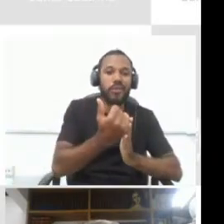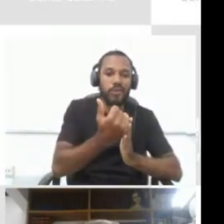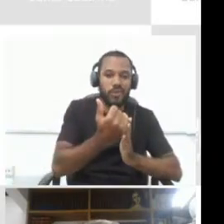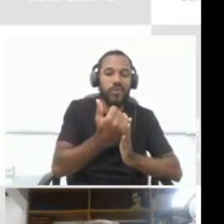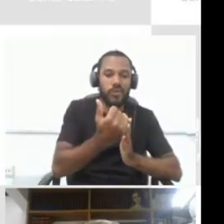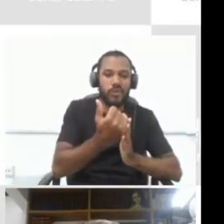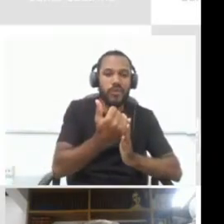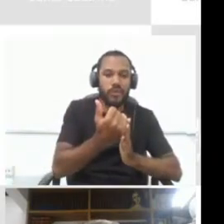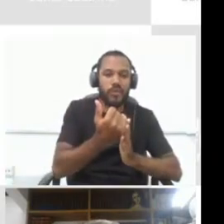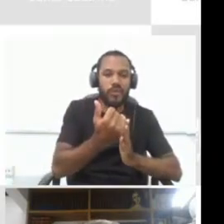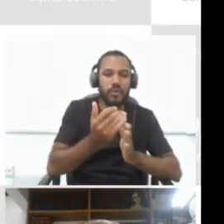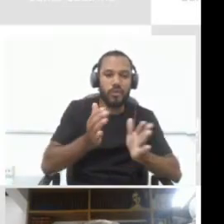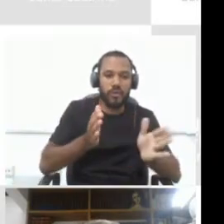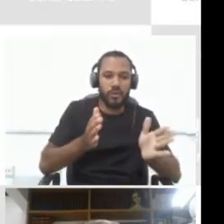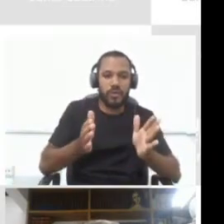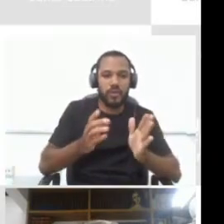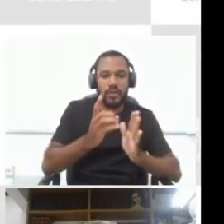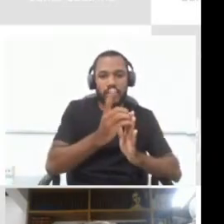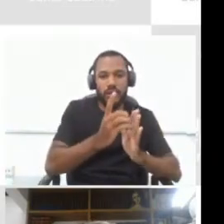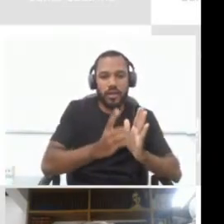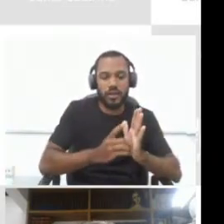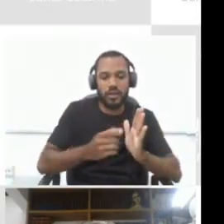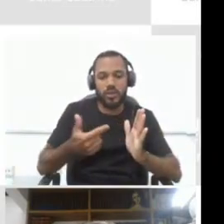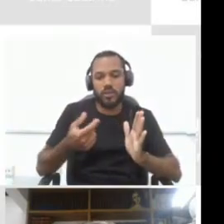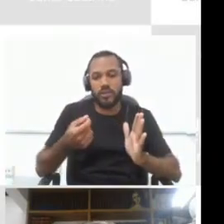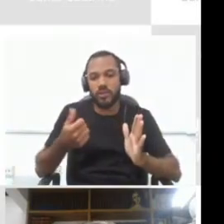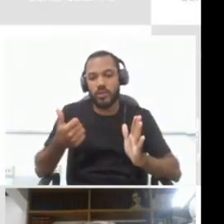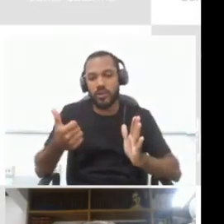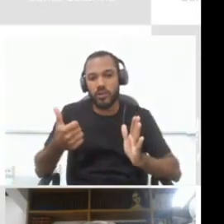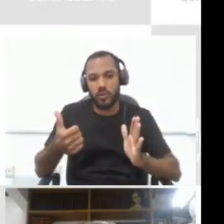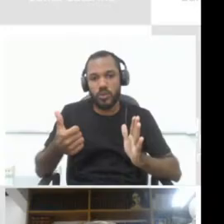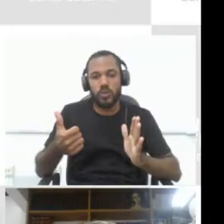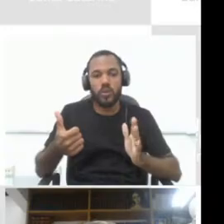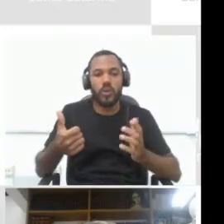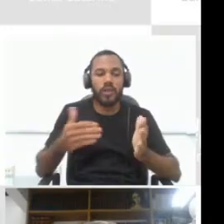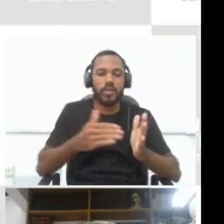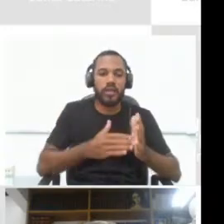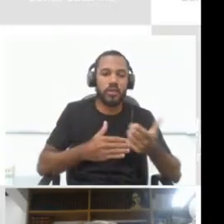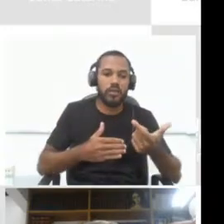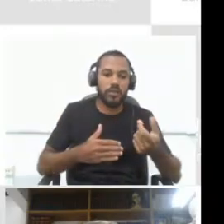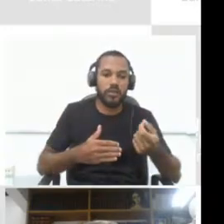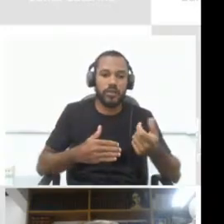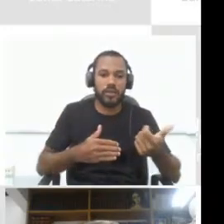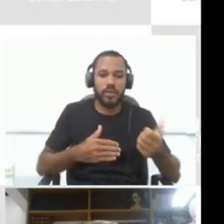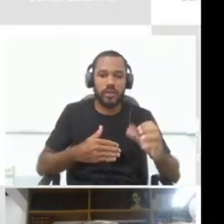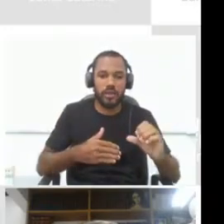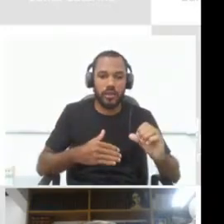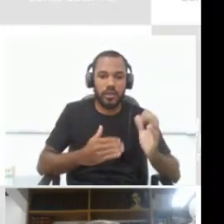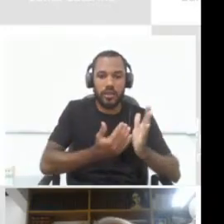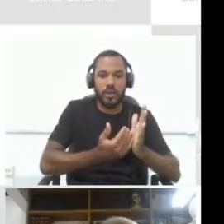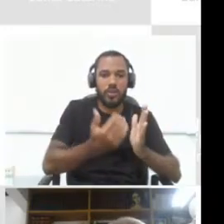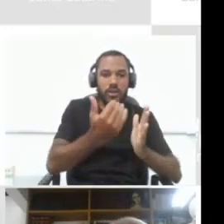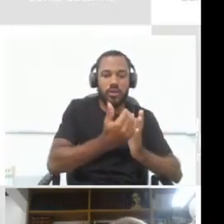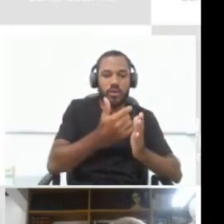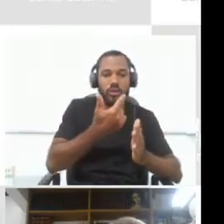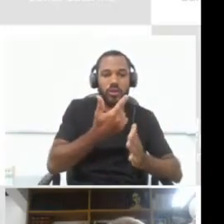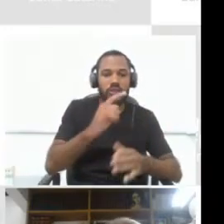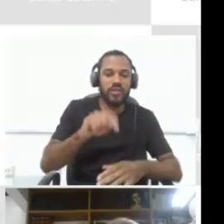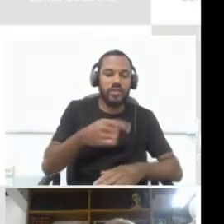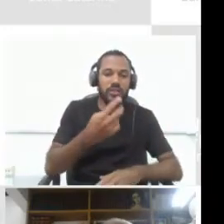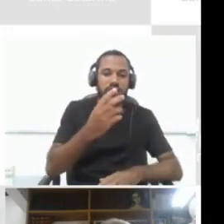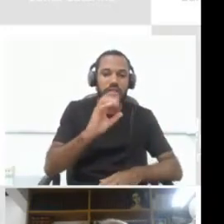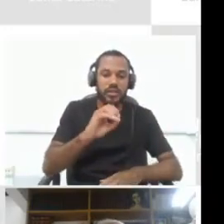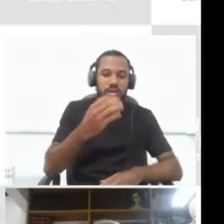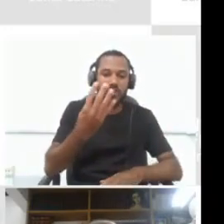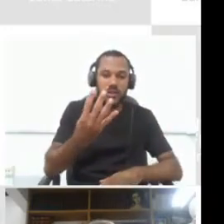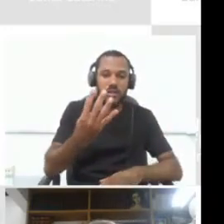nessa década de 2001 a 2010, houve um aumento de 2,04 partes por milhão de CO2 na atmosfera,